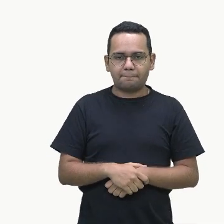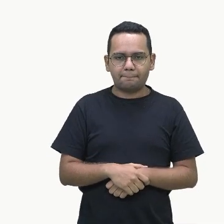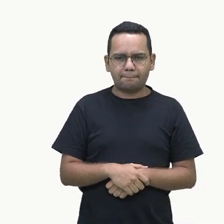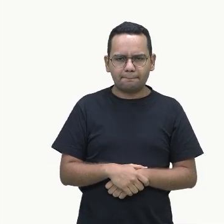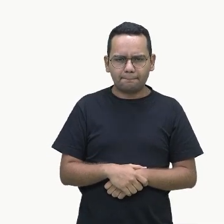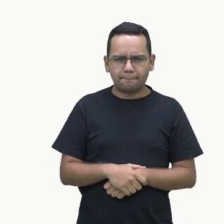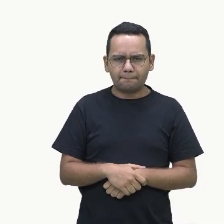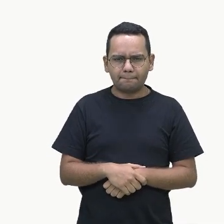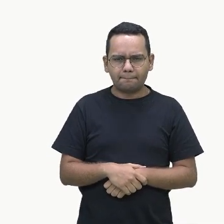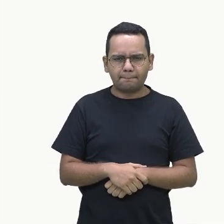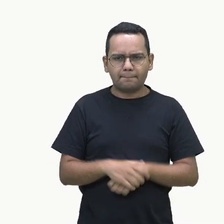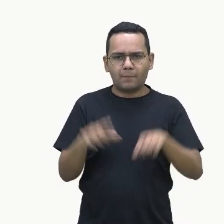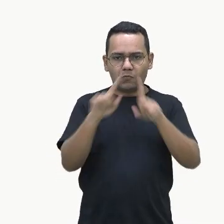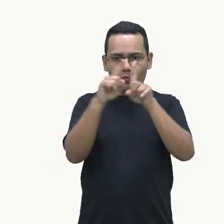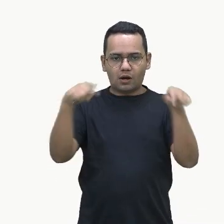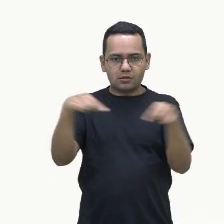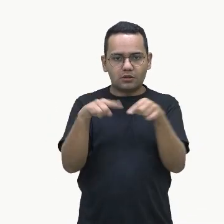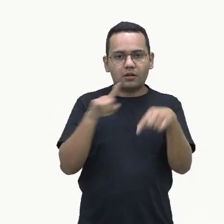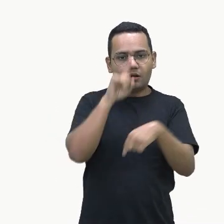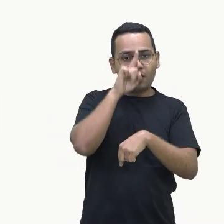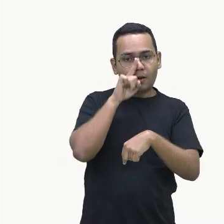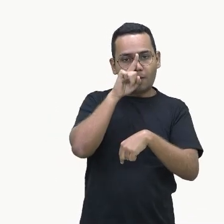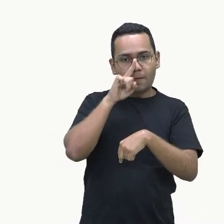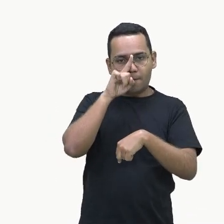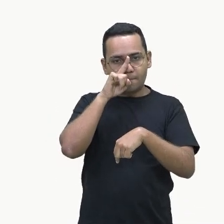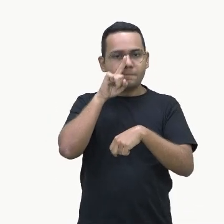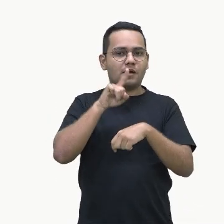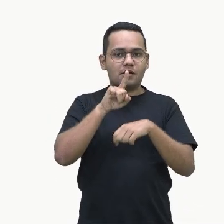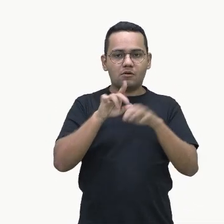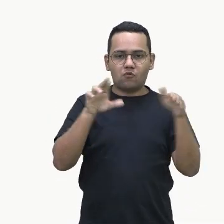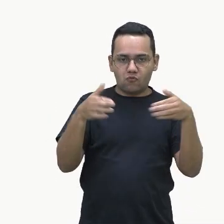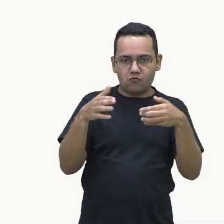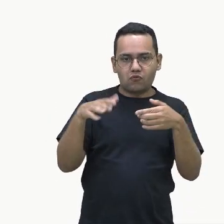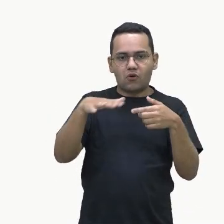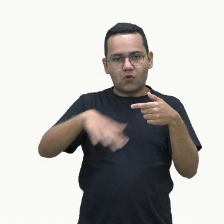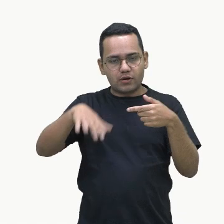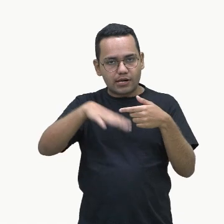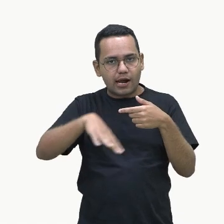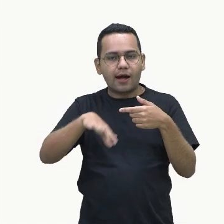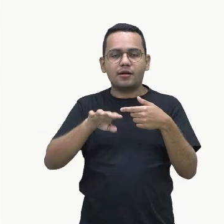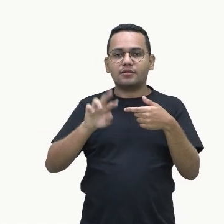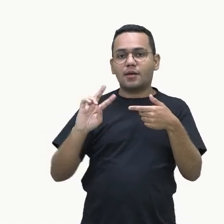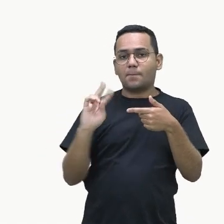Quadrados amarelos construídos sobre a hipotenusa. Ok?